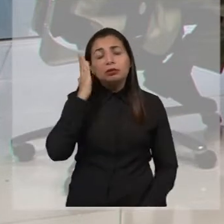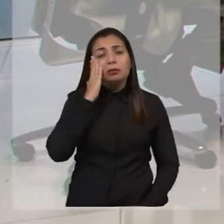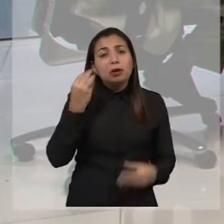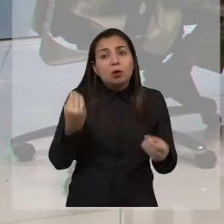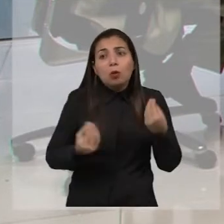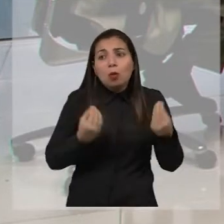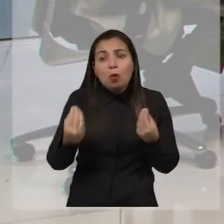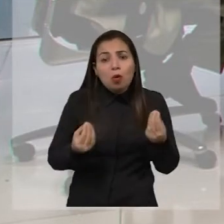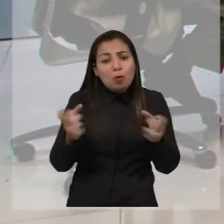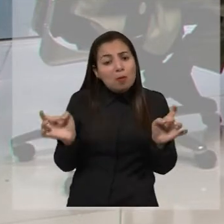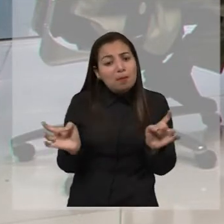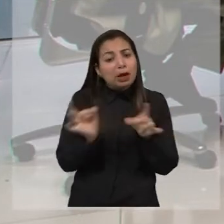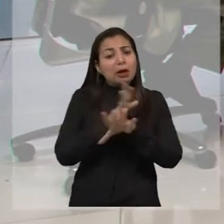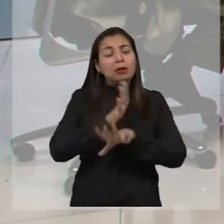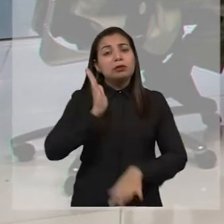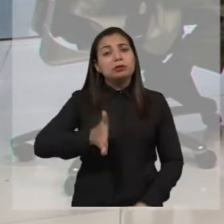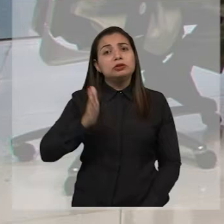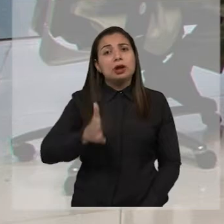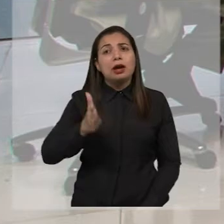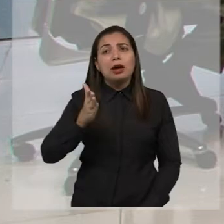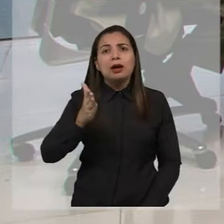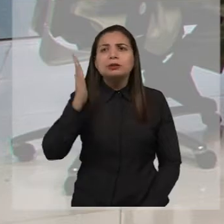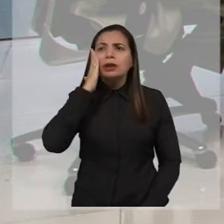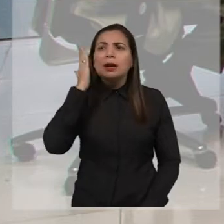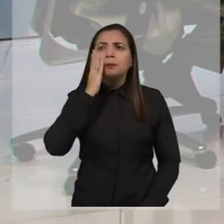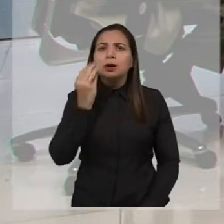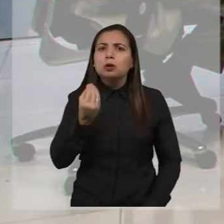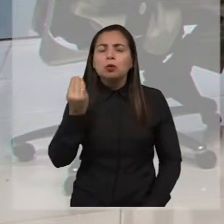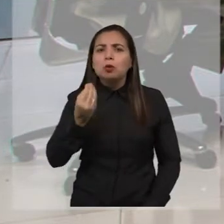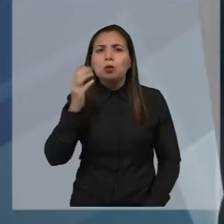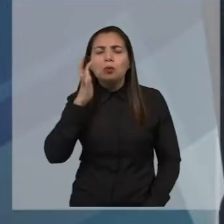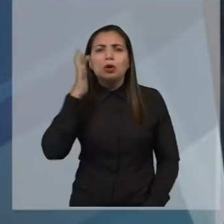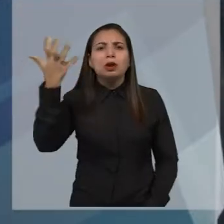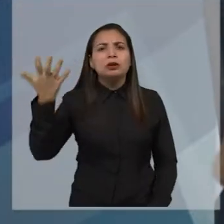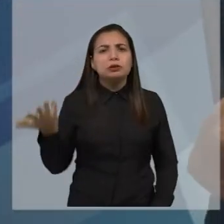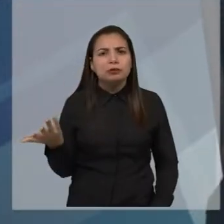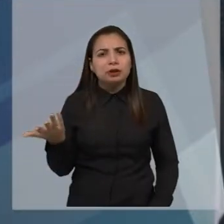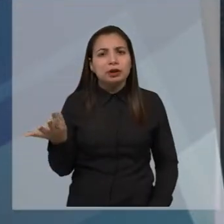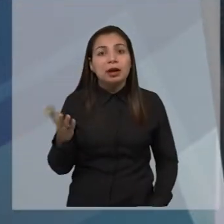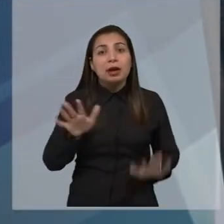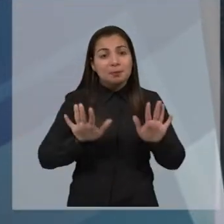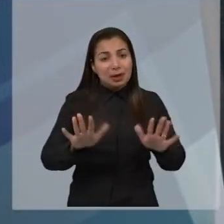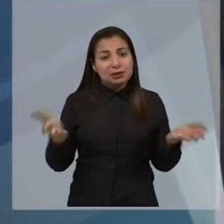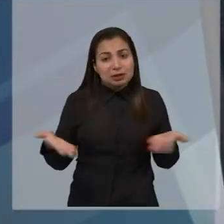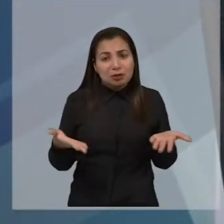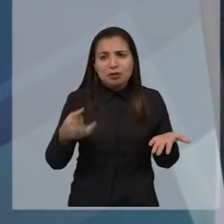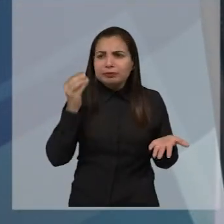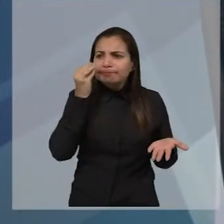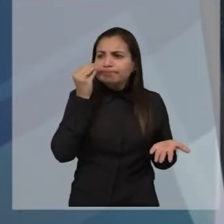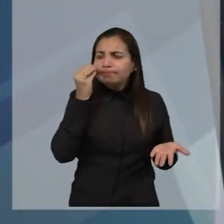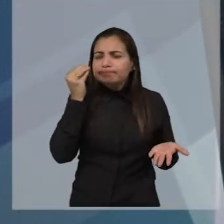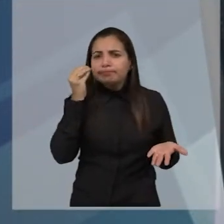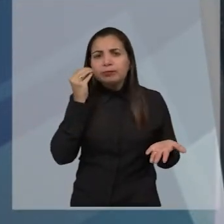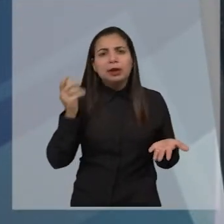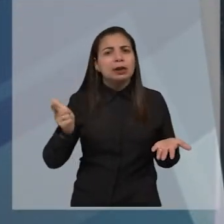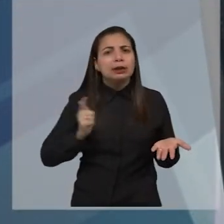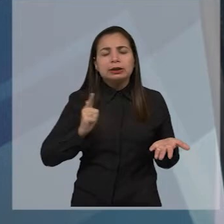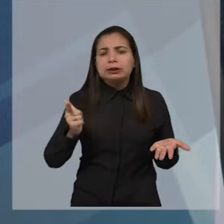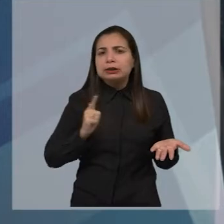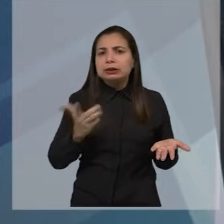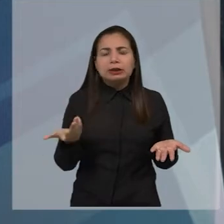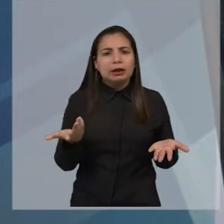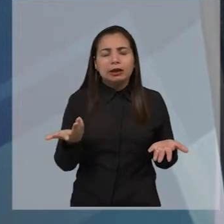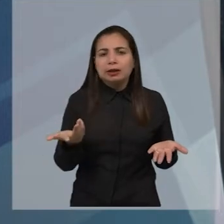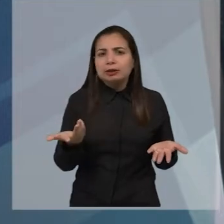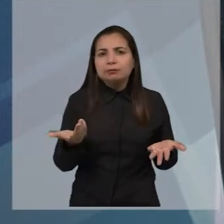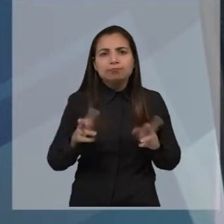tratar essas situações. Ela não está dando conta, na verdade, dessa realidade concreta, né?